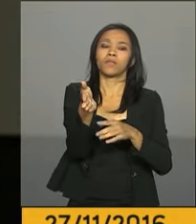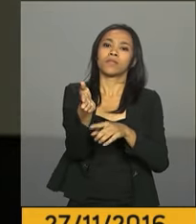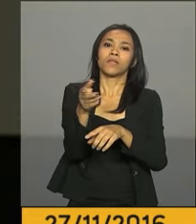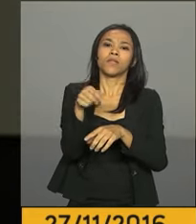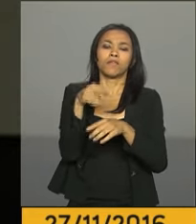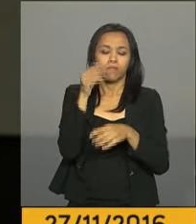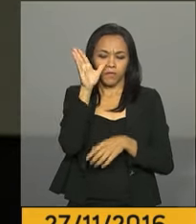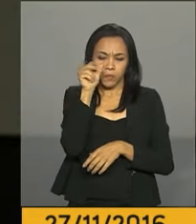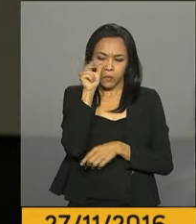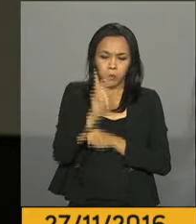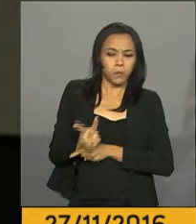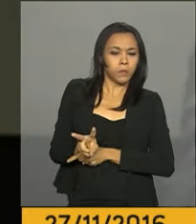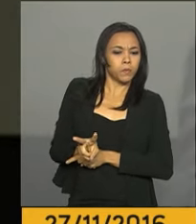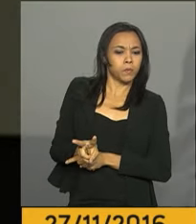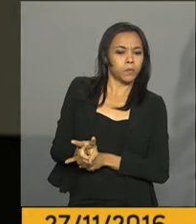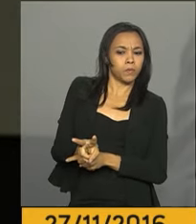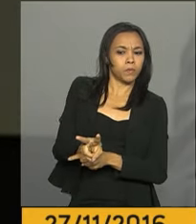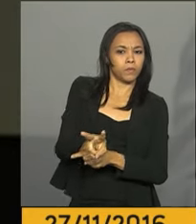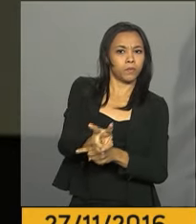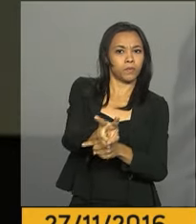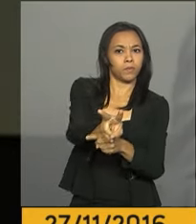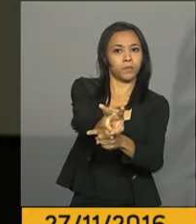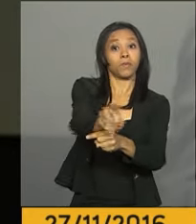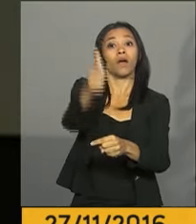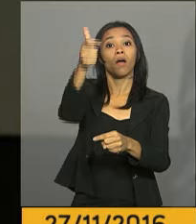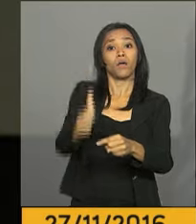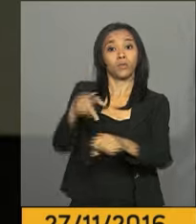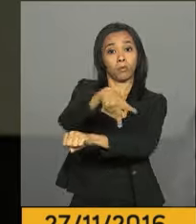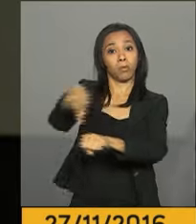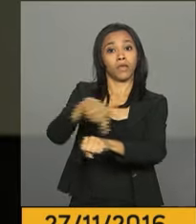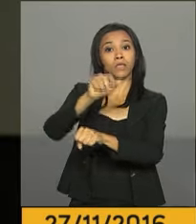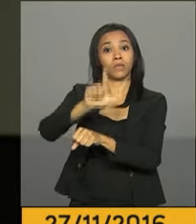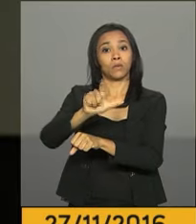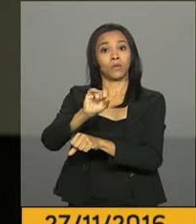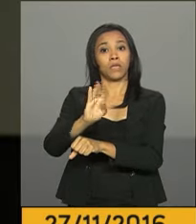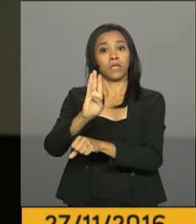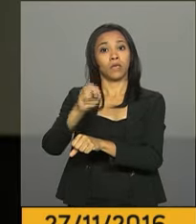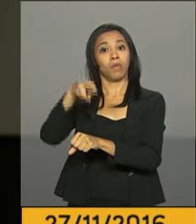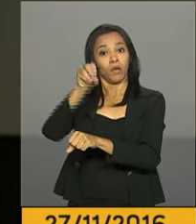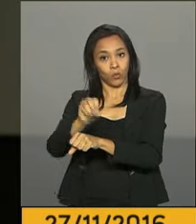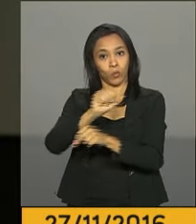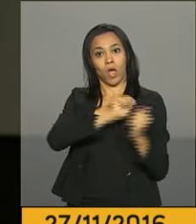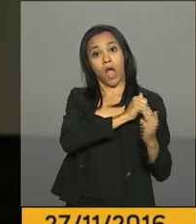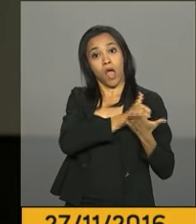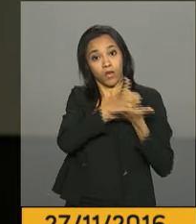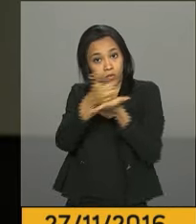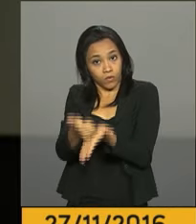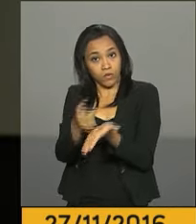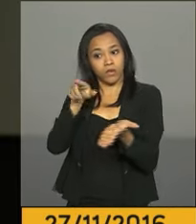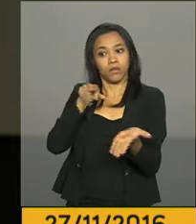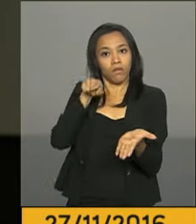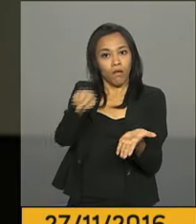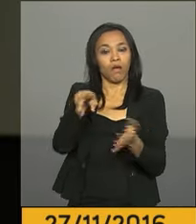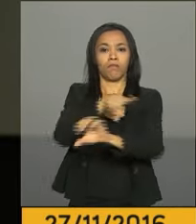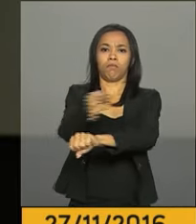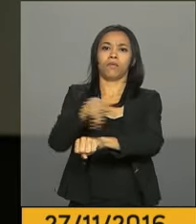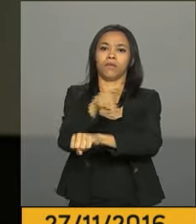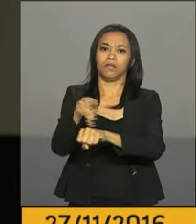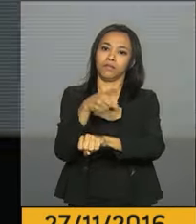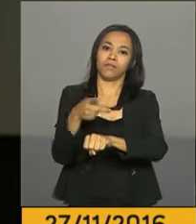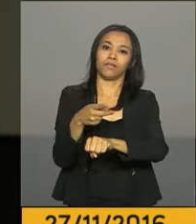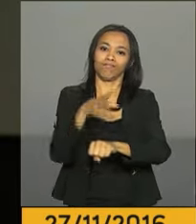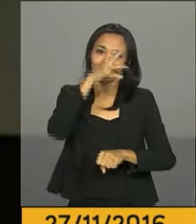o mar que costeia o Líbano, como representante da Organização das Nações Unidas.